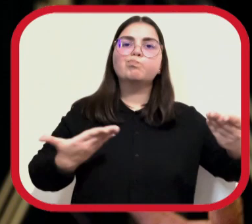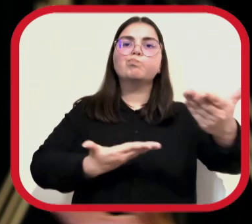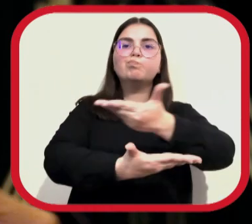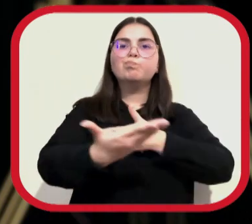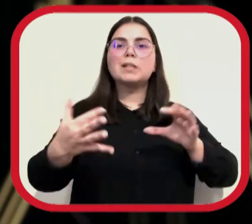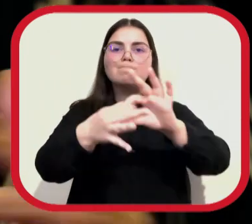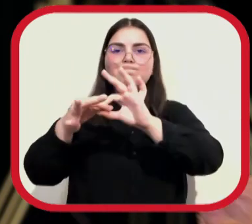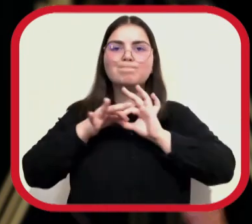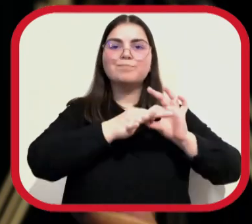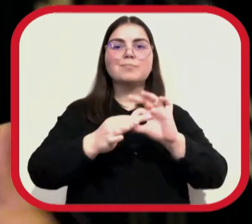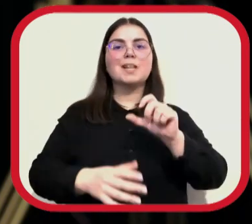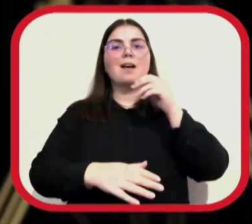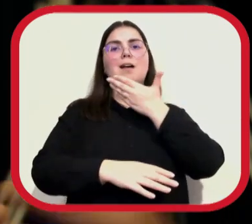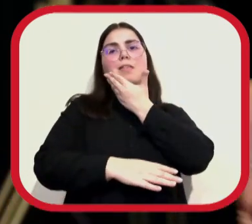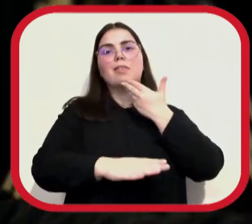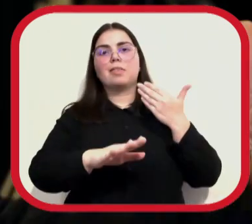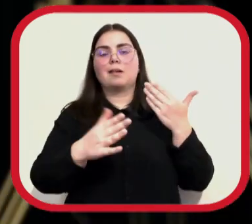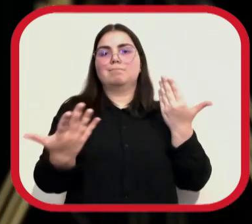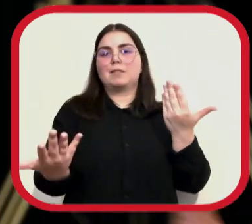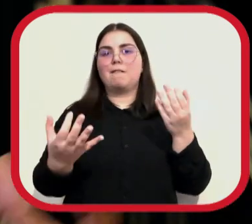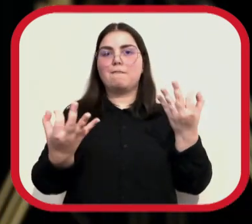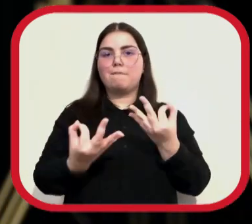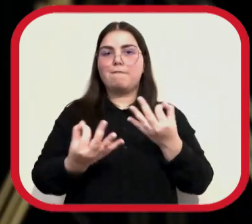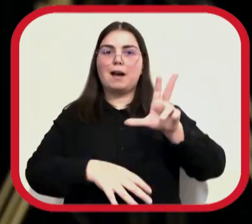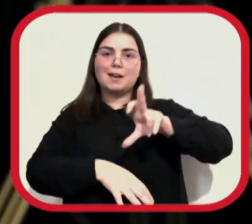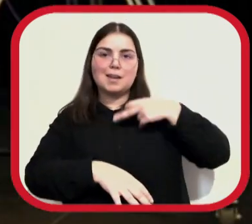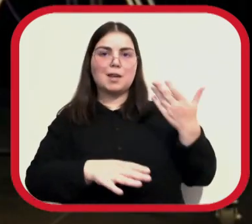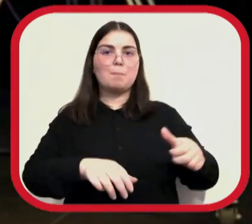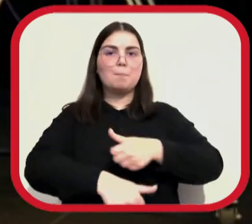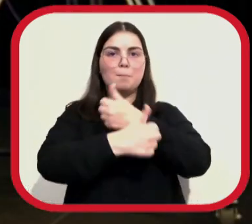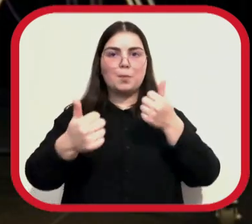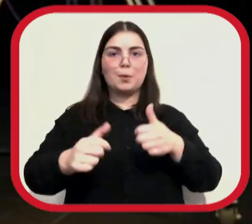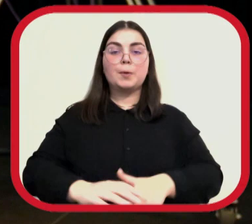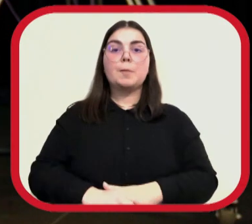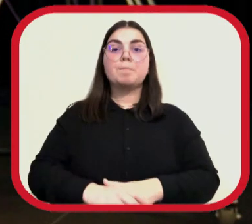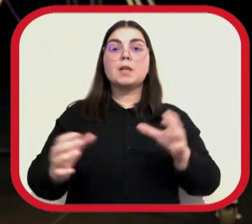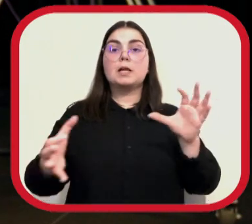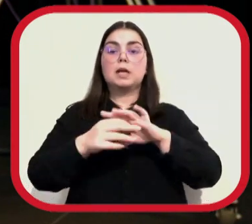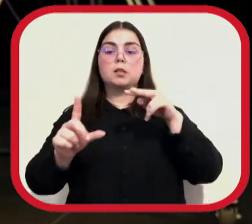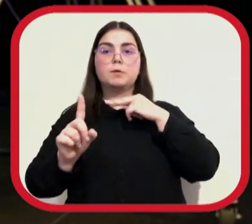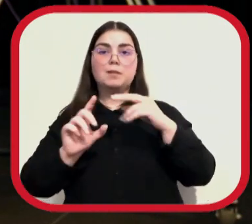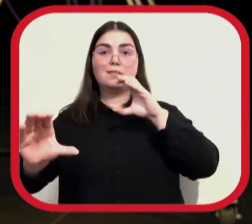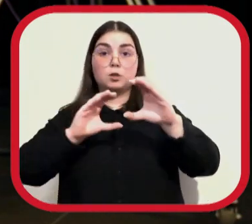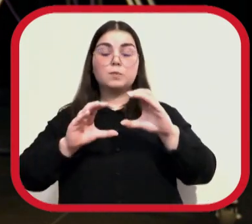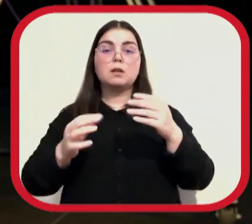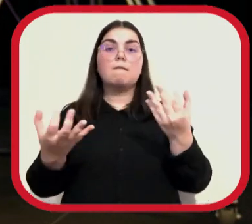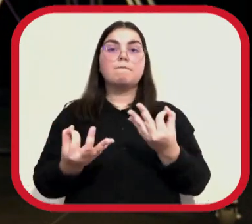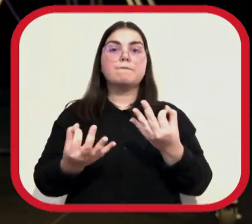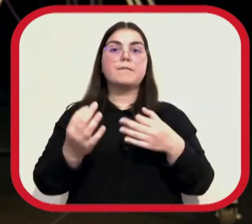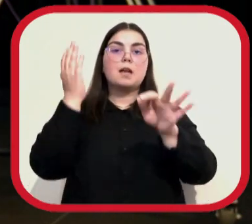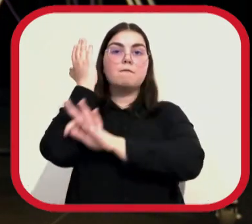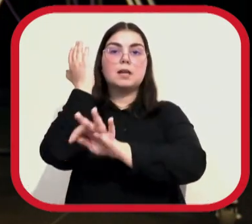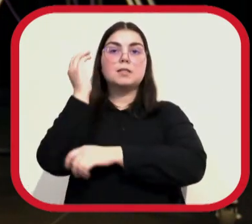de interagir e de relação para algo que torna tudo muito mais rico. Depois, do ponto de vista